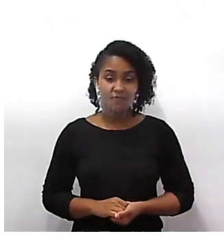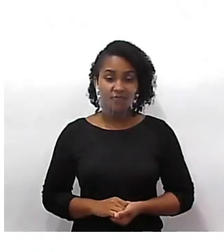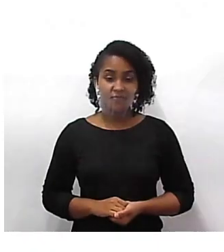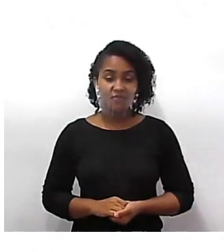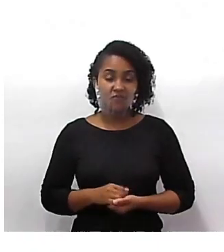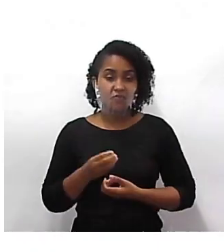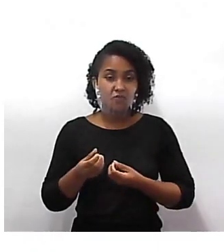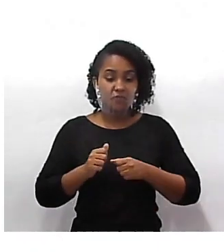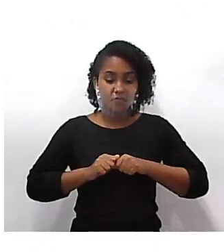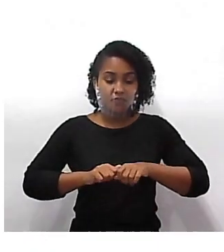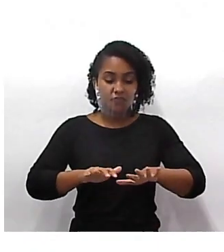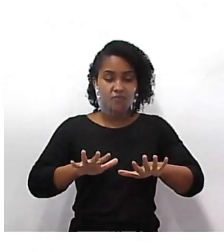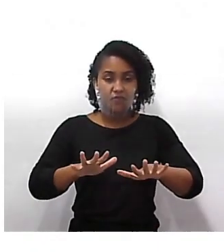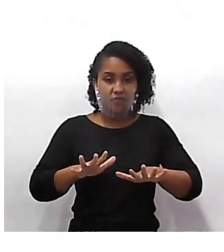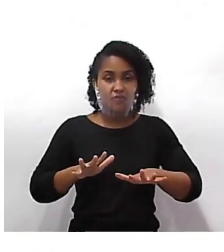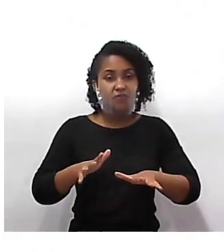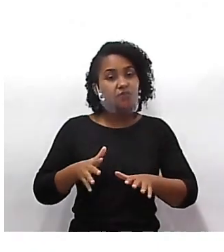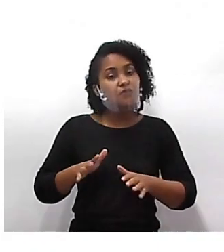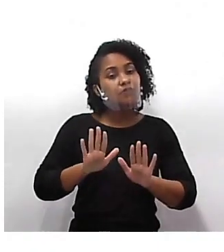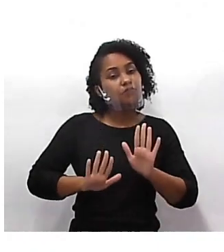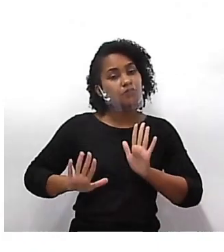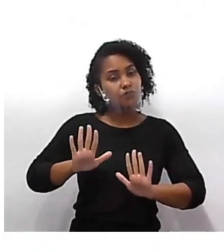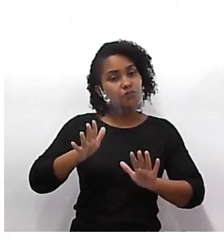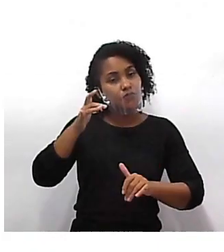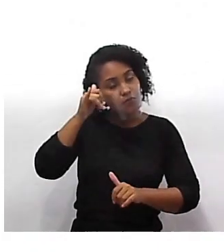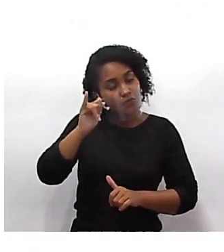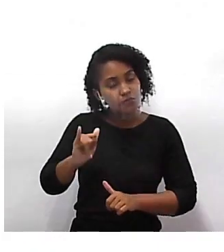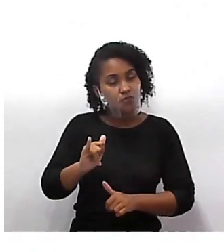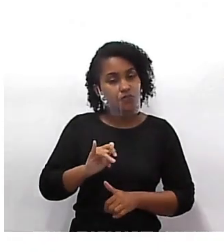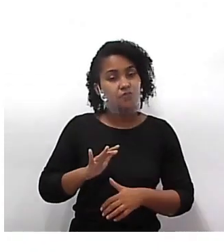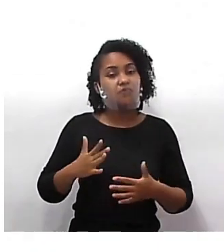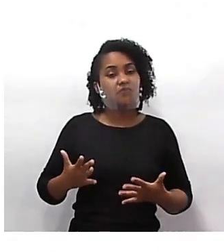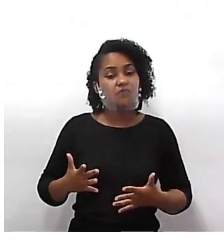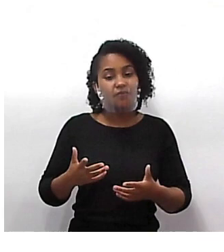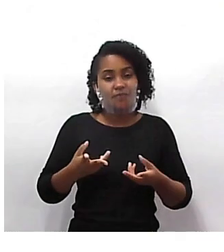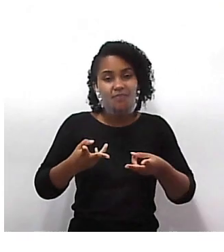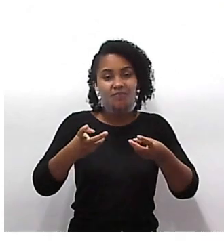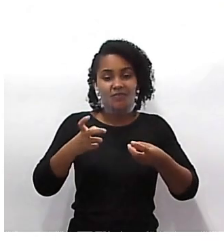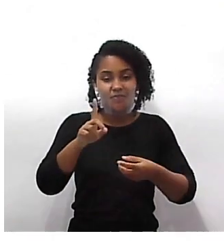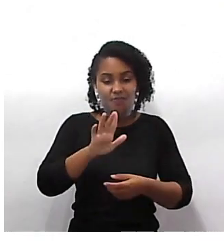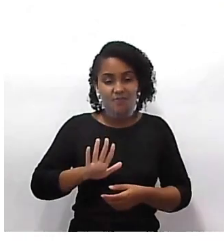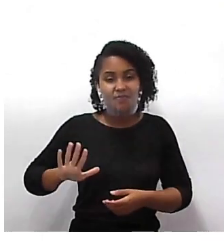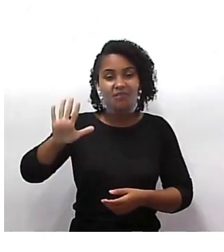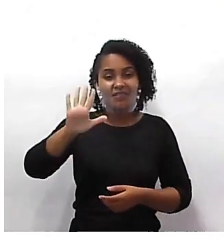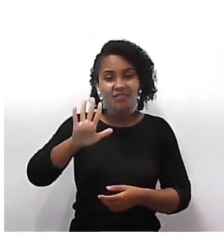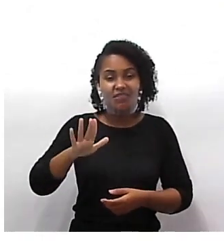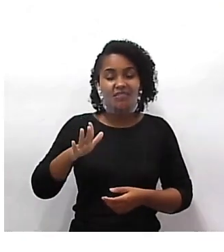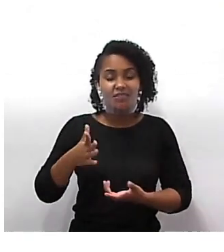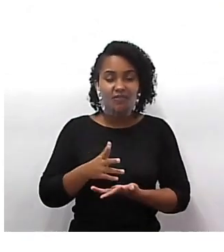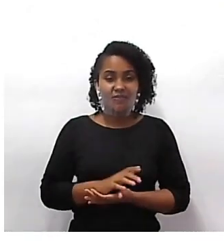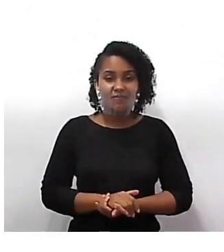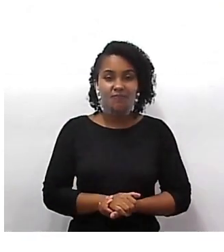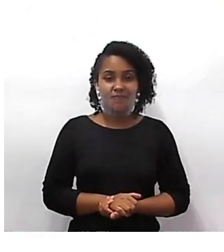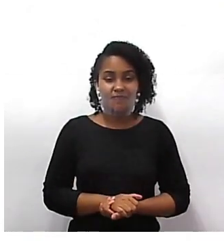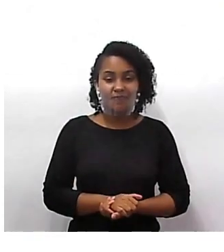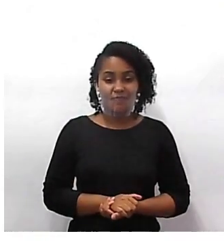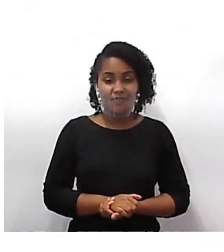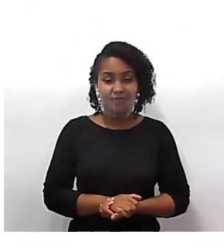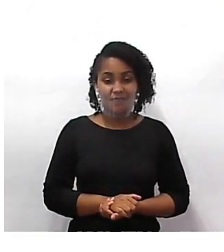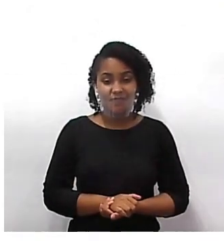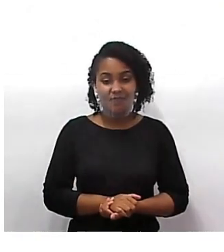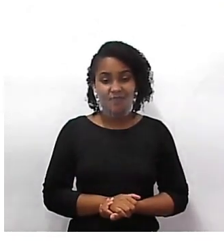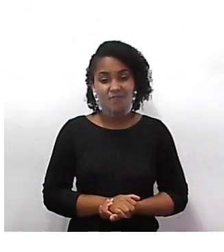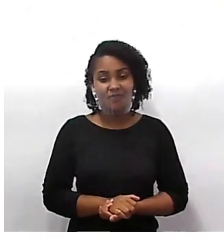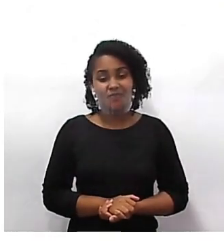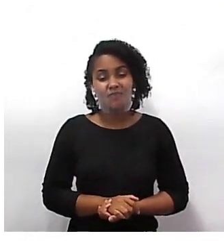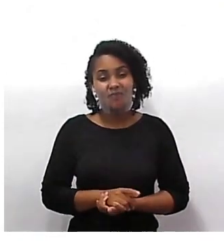Modo de transmissão e medidas preventivas. Então, a gente vê aqui, né, através dessas imagens, né, que é